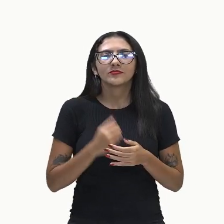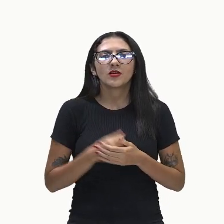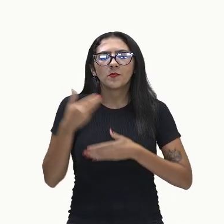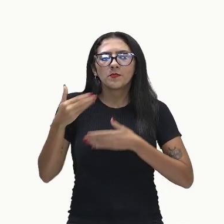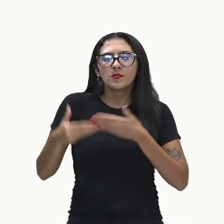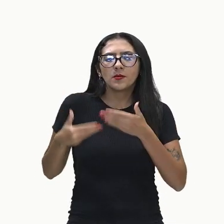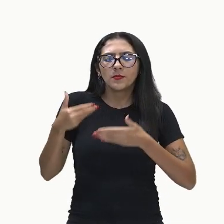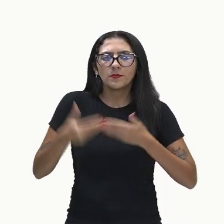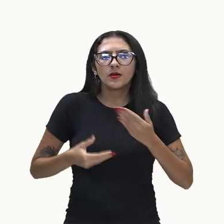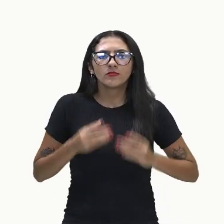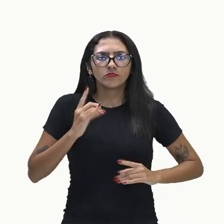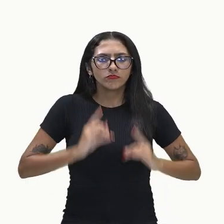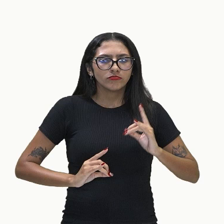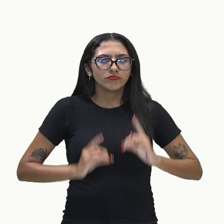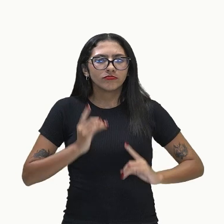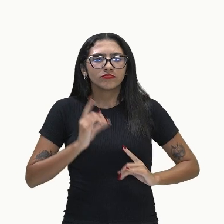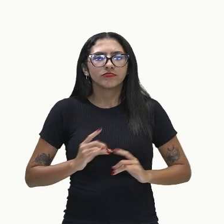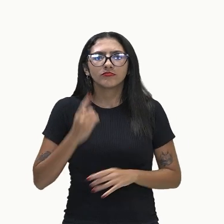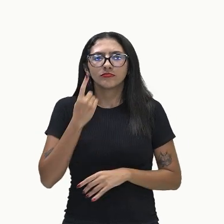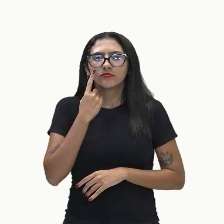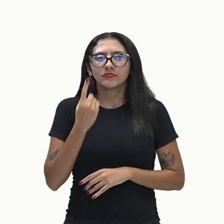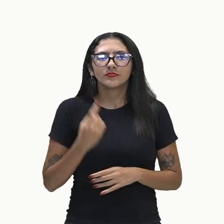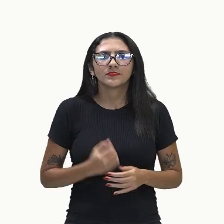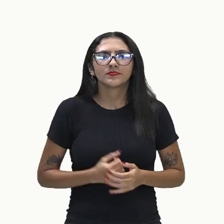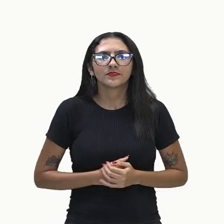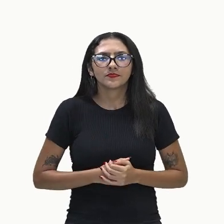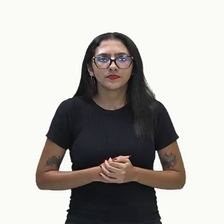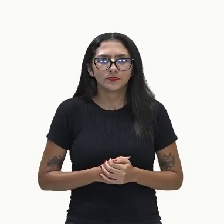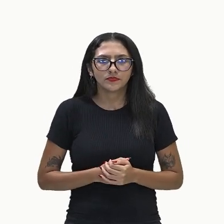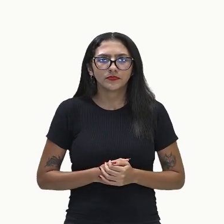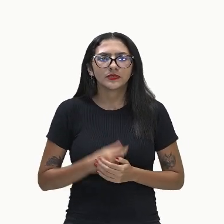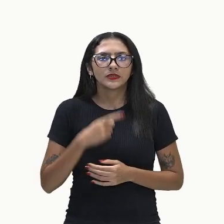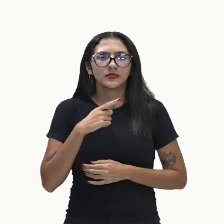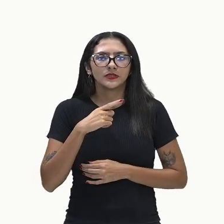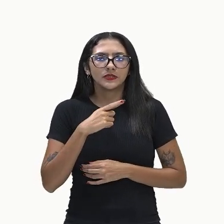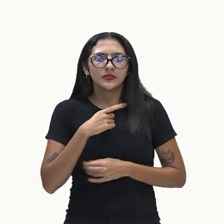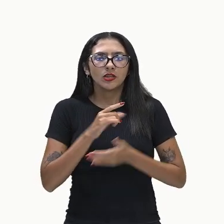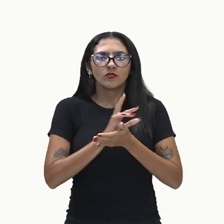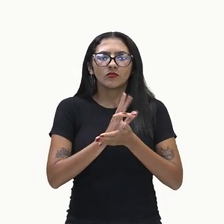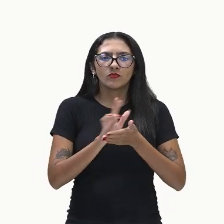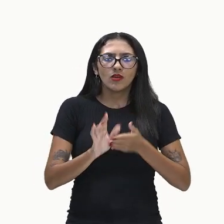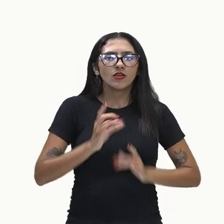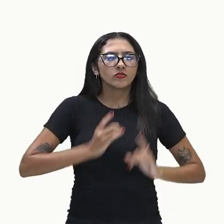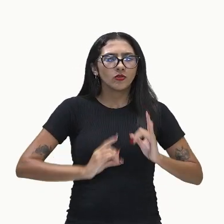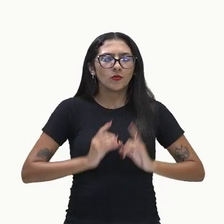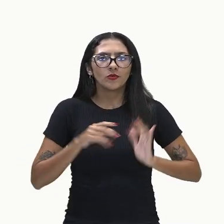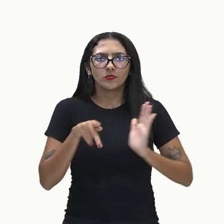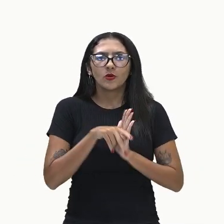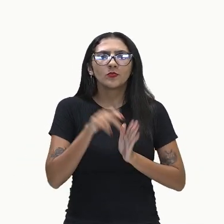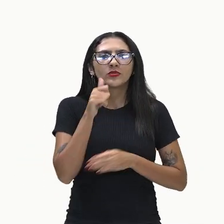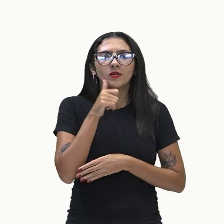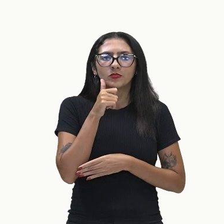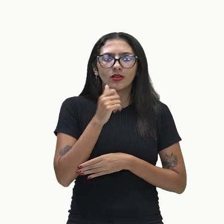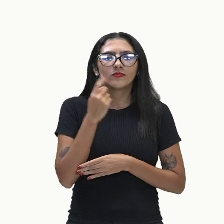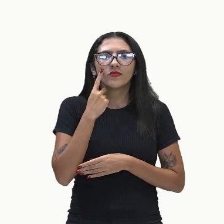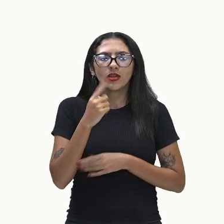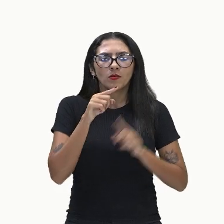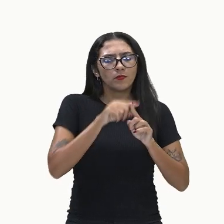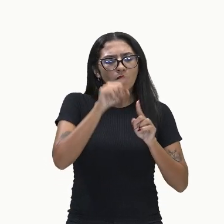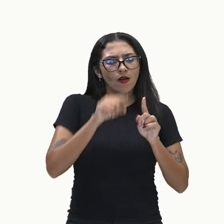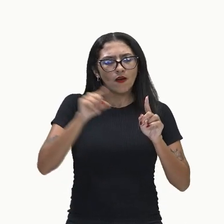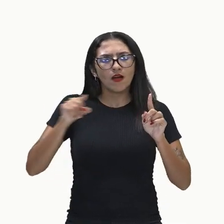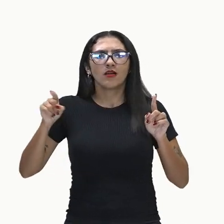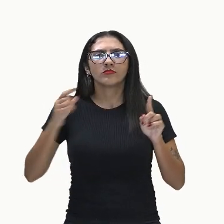determinados hormônios, nós temos aqui, ó, FSH, LH, estradiol e progesterona. Conforme a quantidade